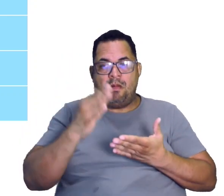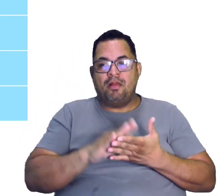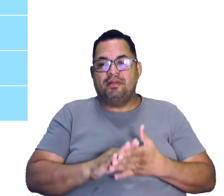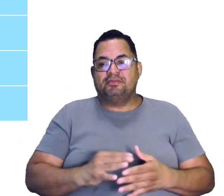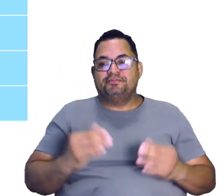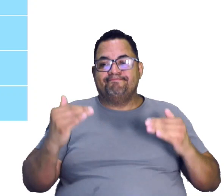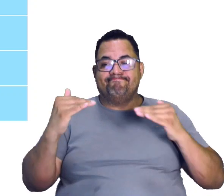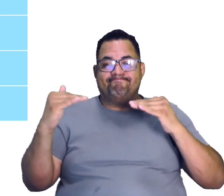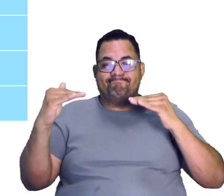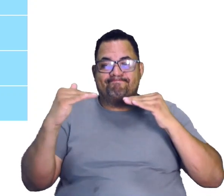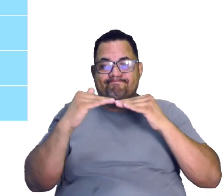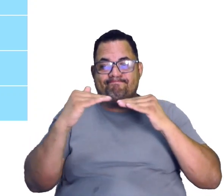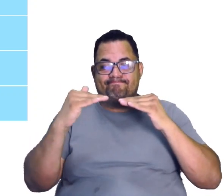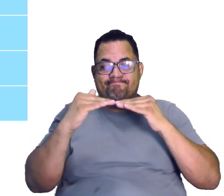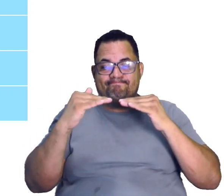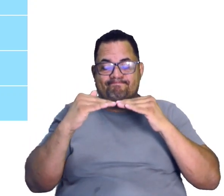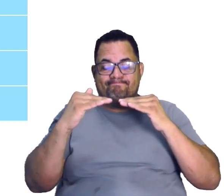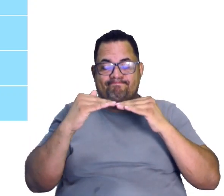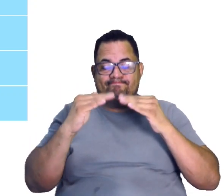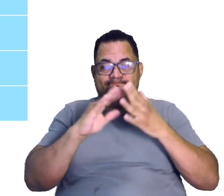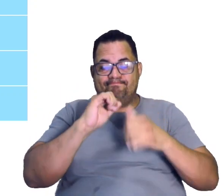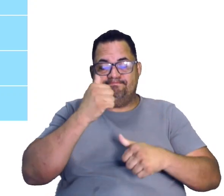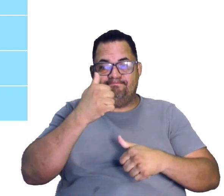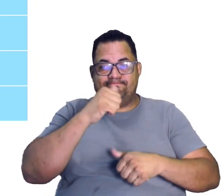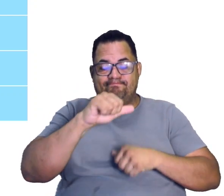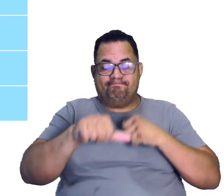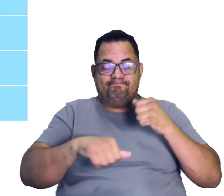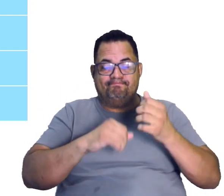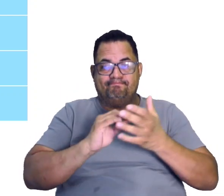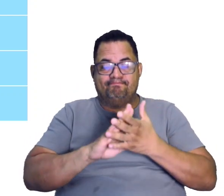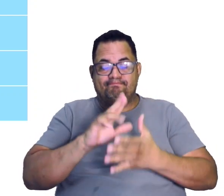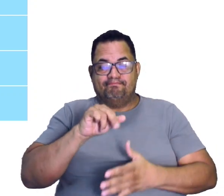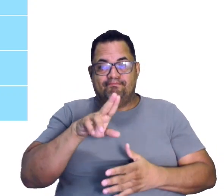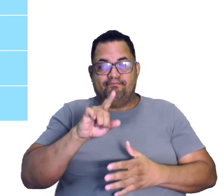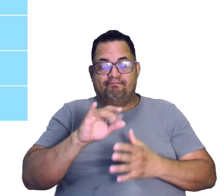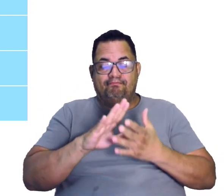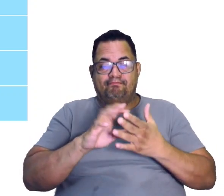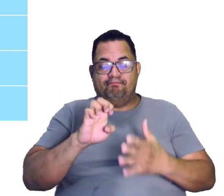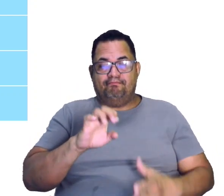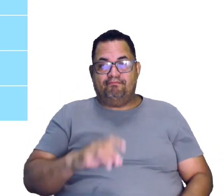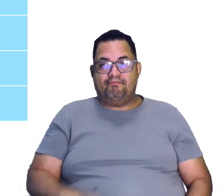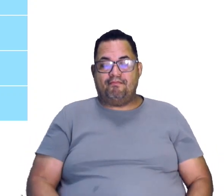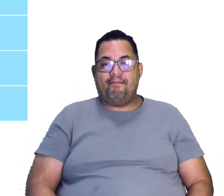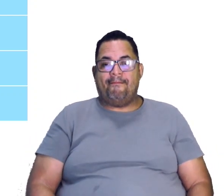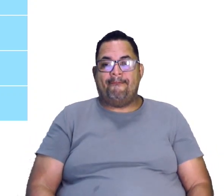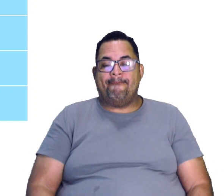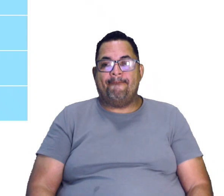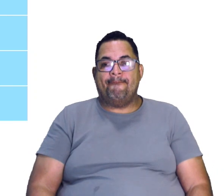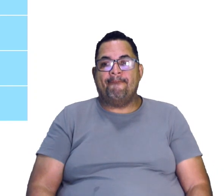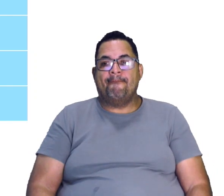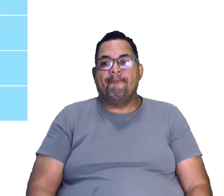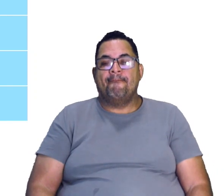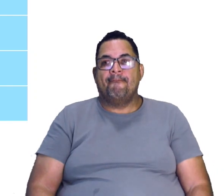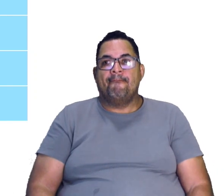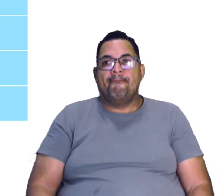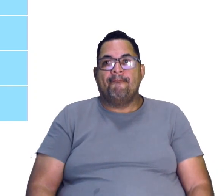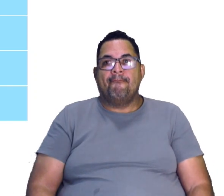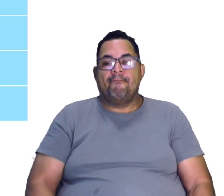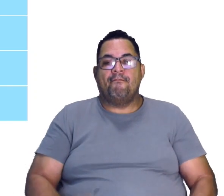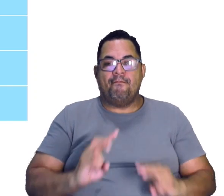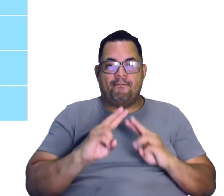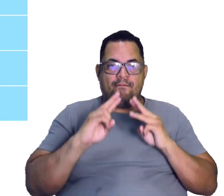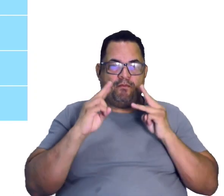são equivalentes, vai mudar o quê? A unidade na qual ele está sendo representado. Então, a grandeza é o